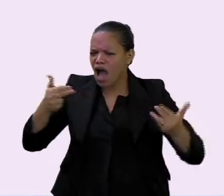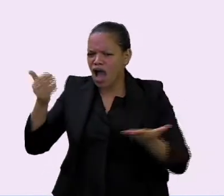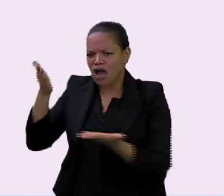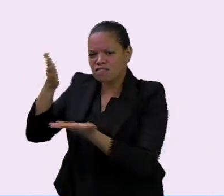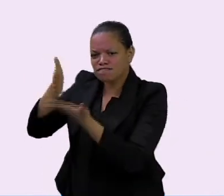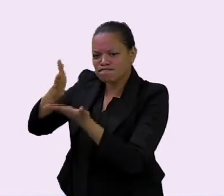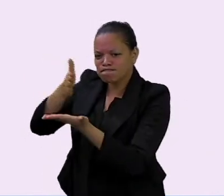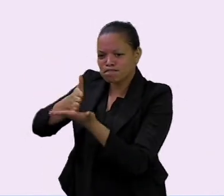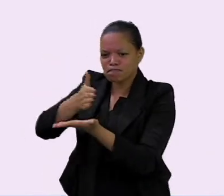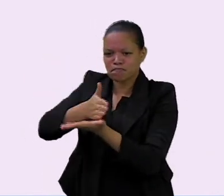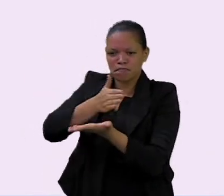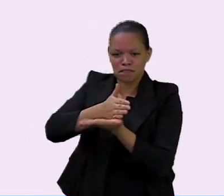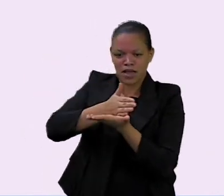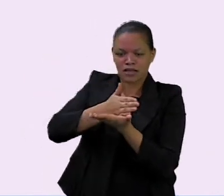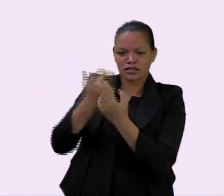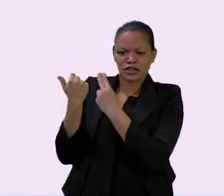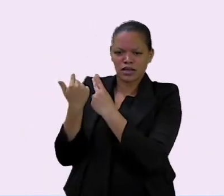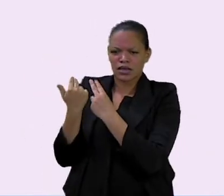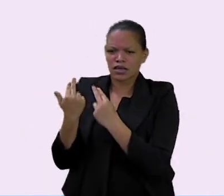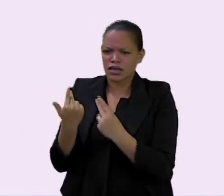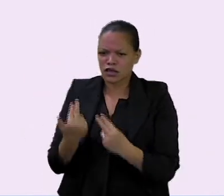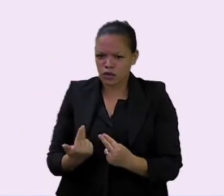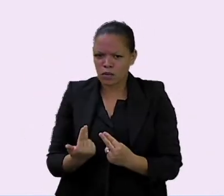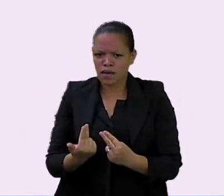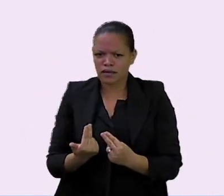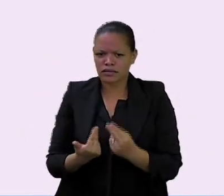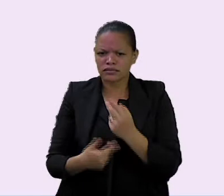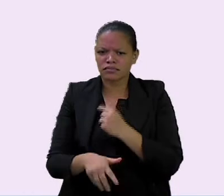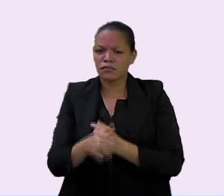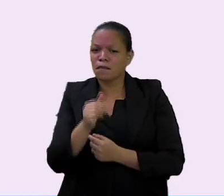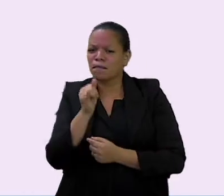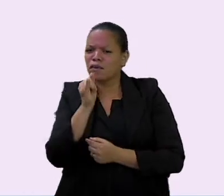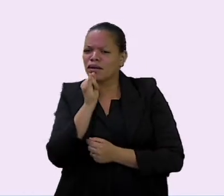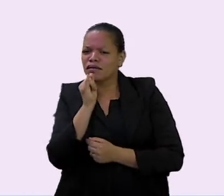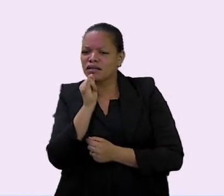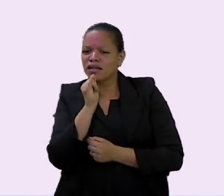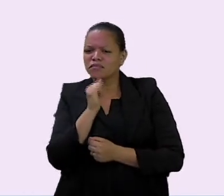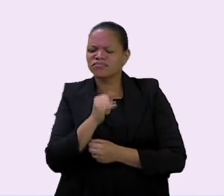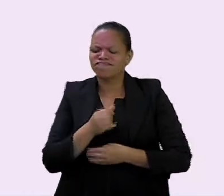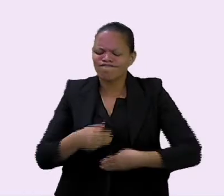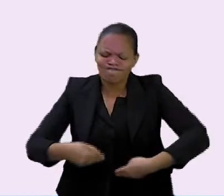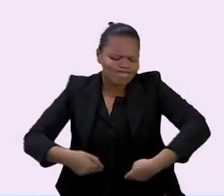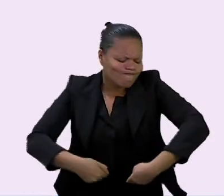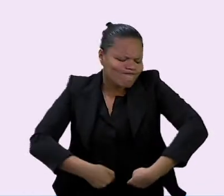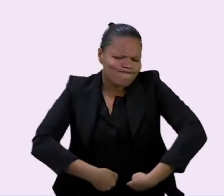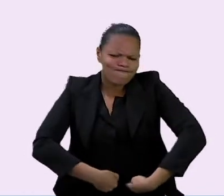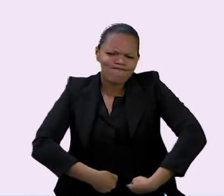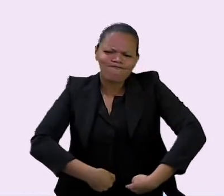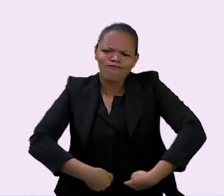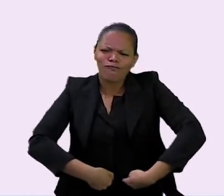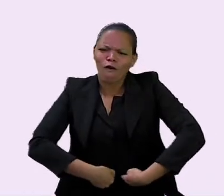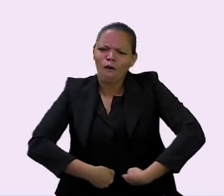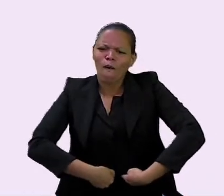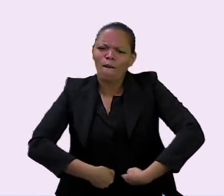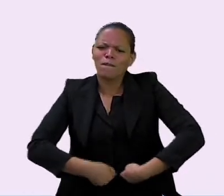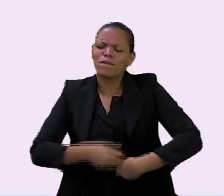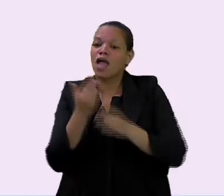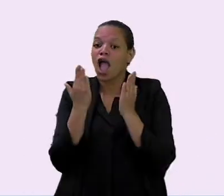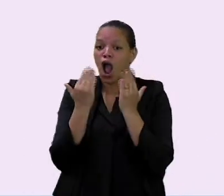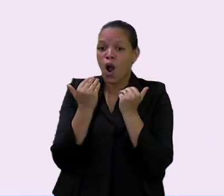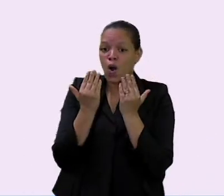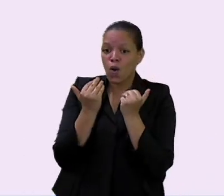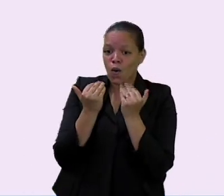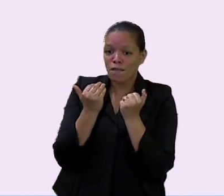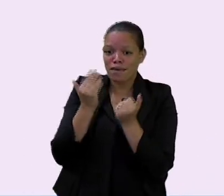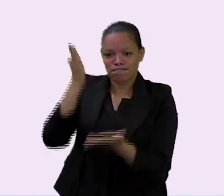com tanta fome que comi metade da pizza. Okay? Então, nós temos aqui representado a minha metade